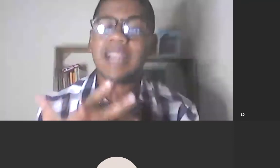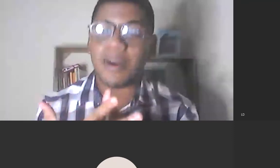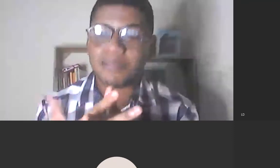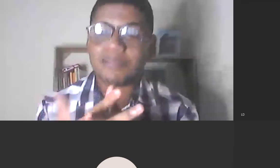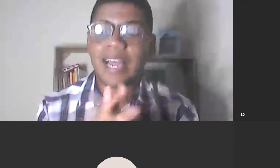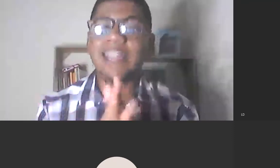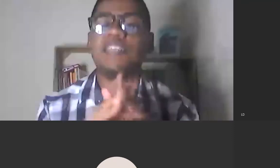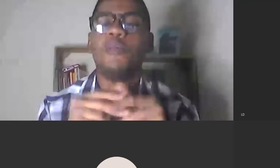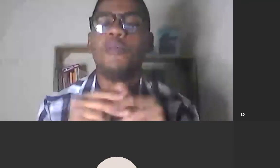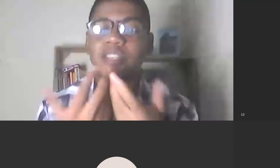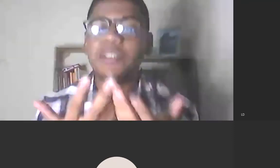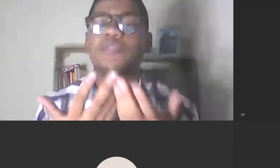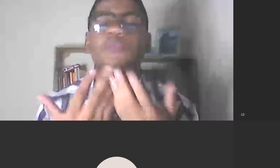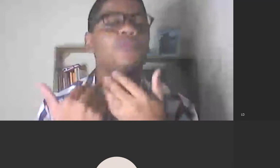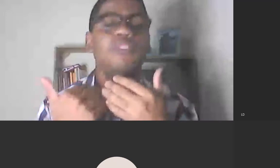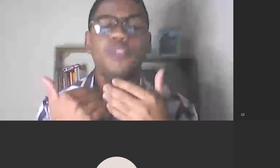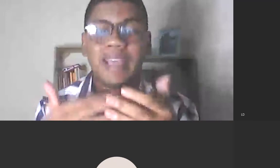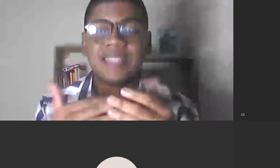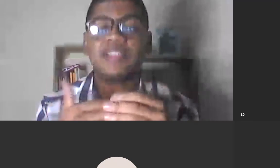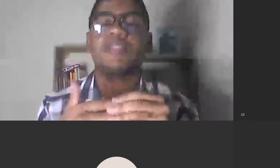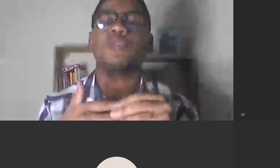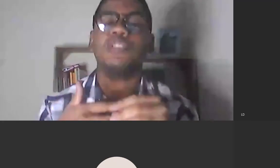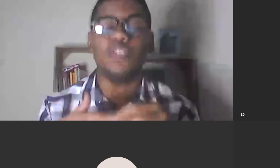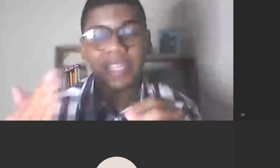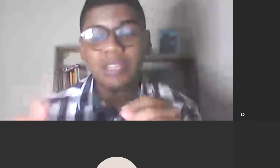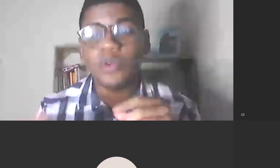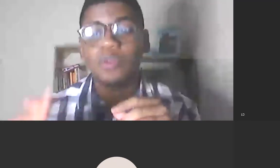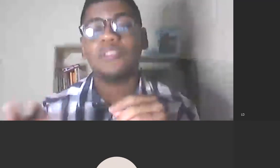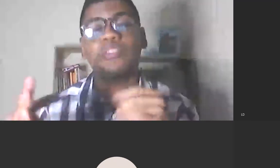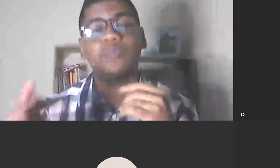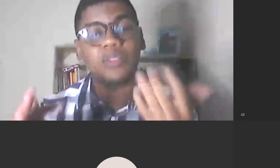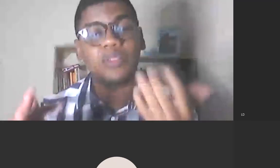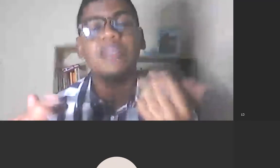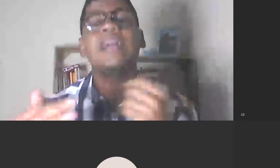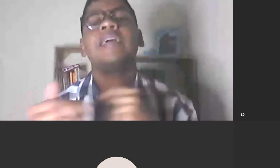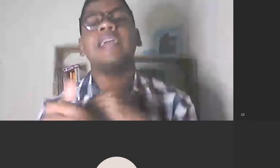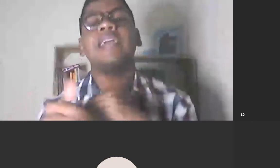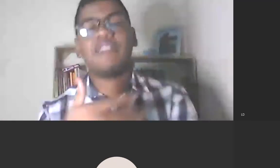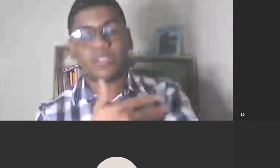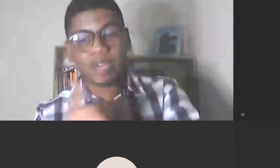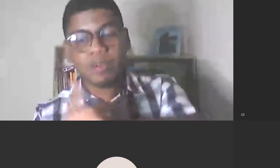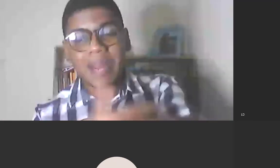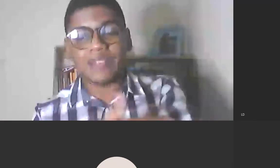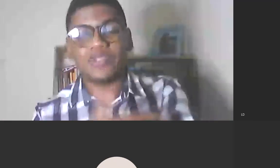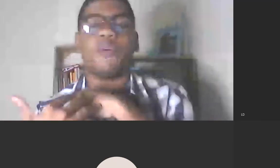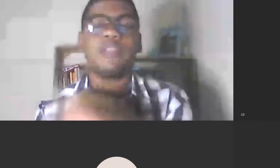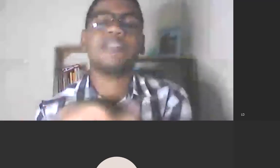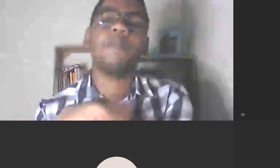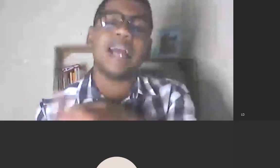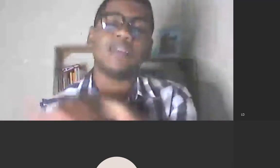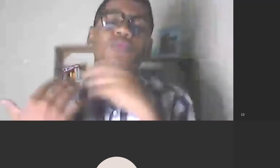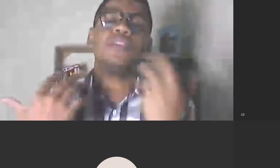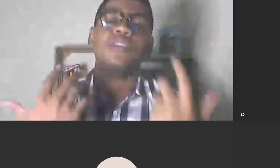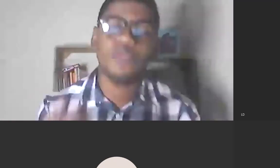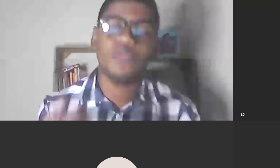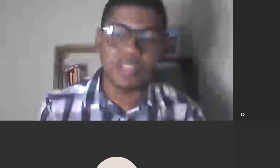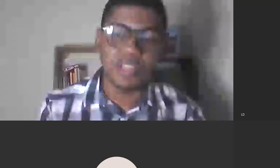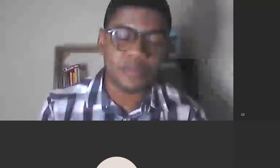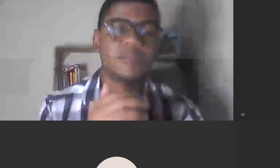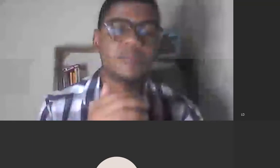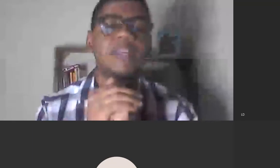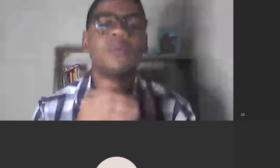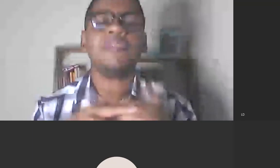até o hospital. Tá? Ele já começa falando isso. O vídeo começa falando, eu estou sentindo muita dor, estou sentindo muita dor. E ele fala, a dor é no braço. Ele mostra o braço no